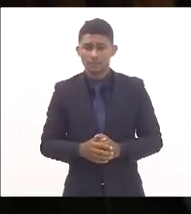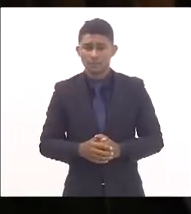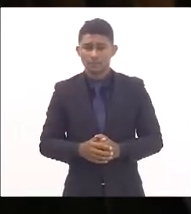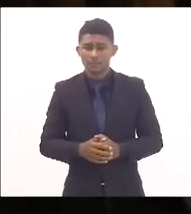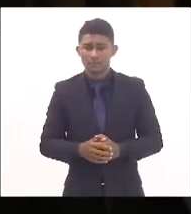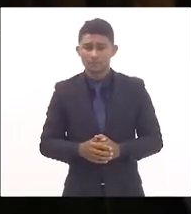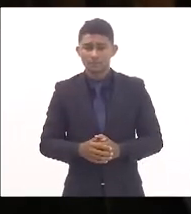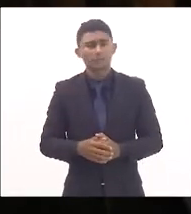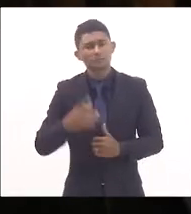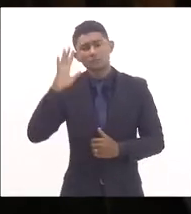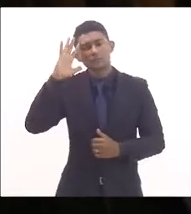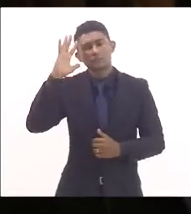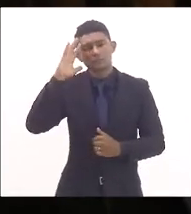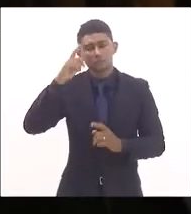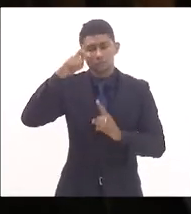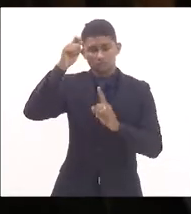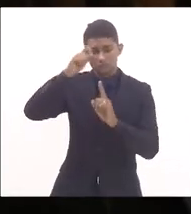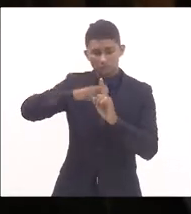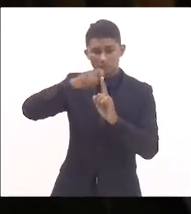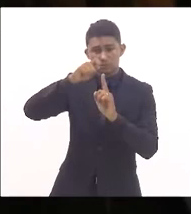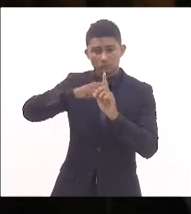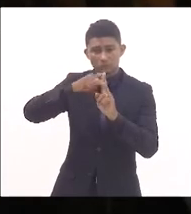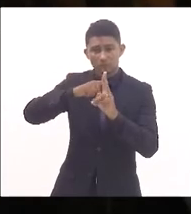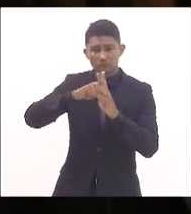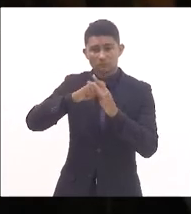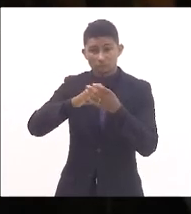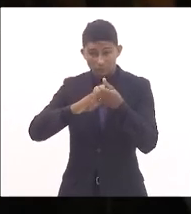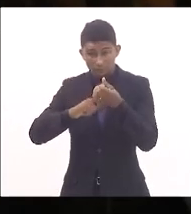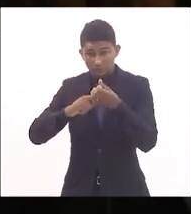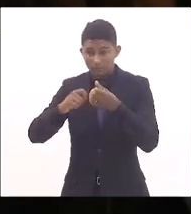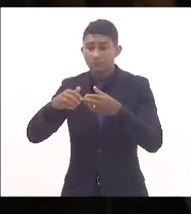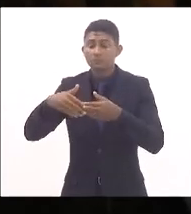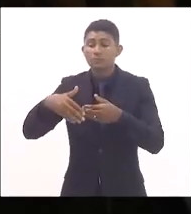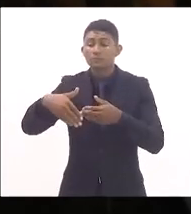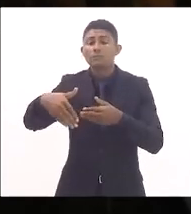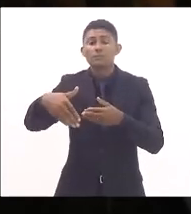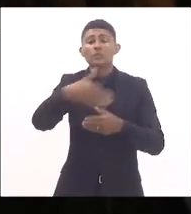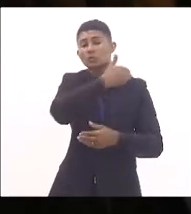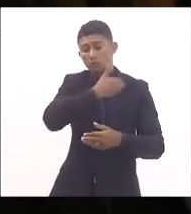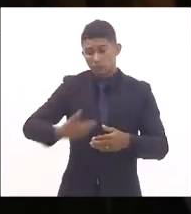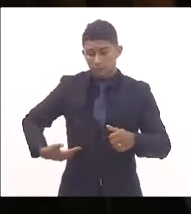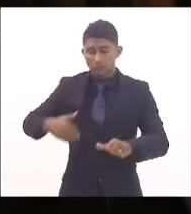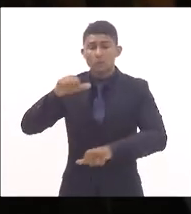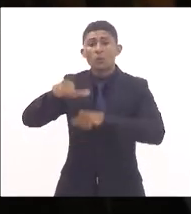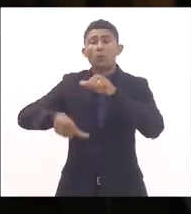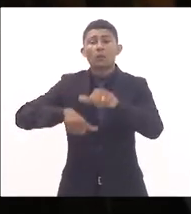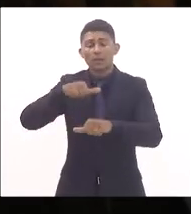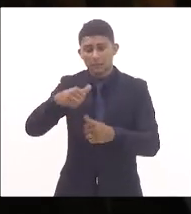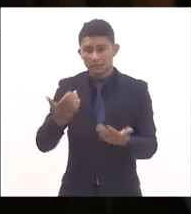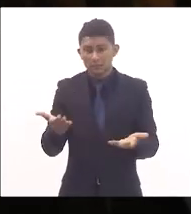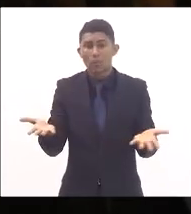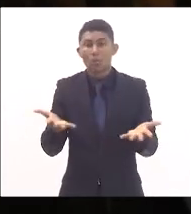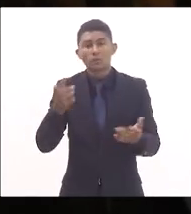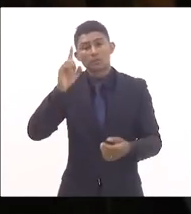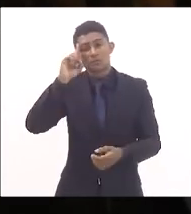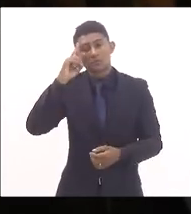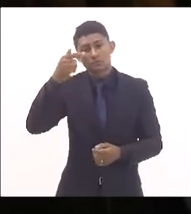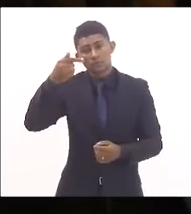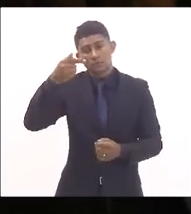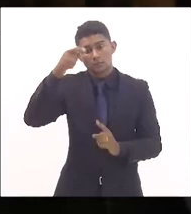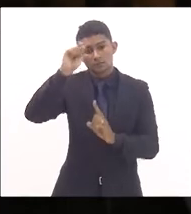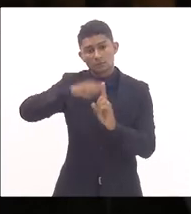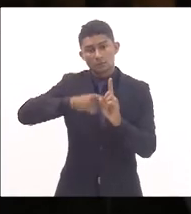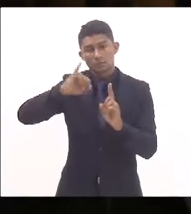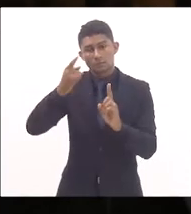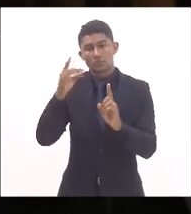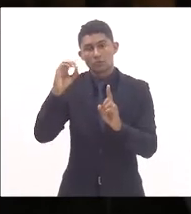há 6 meses de acabar os governos. Nós estamos no dia 7 de junho. Né?